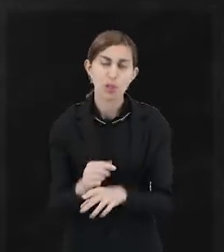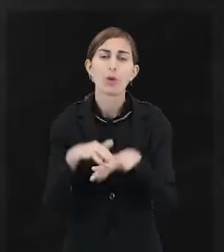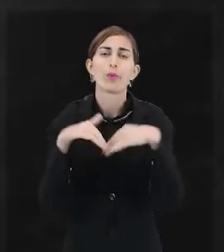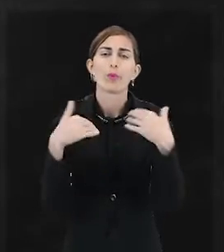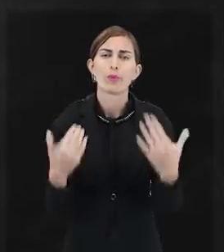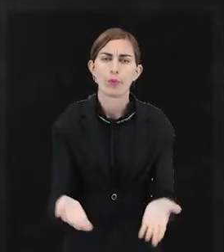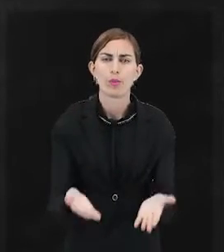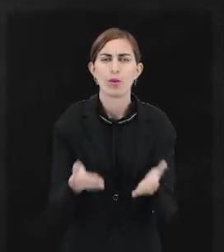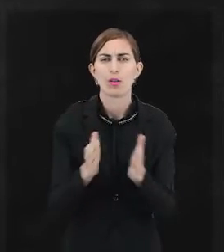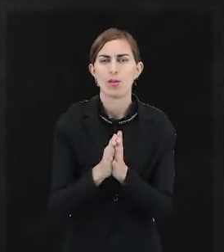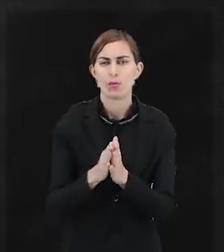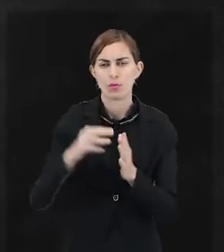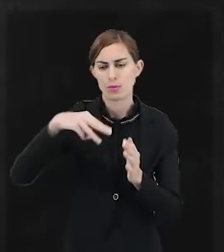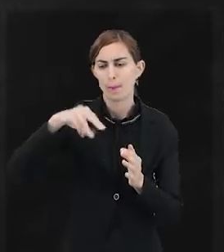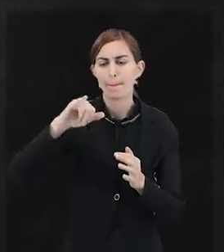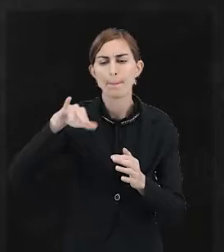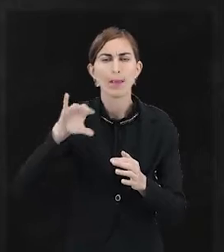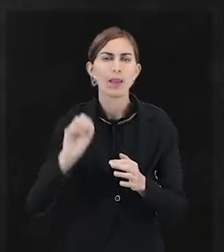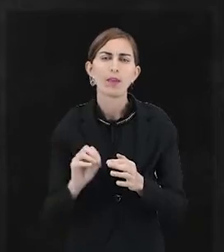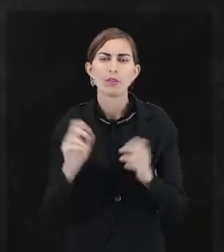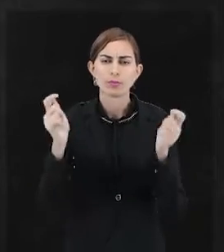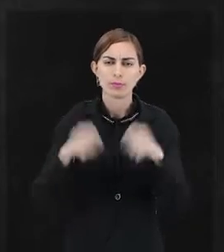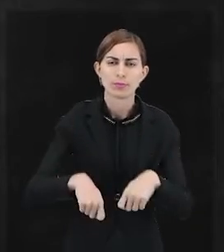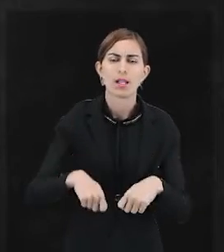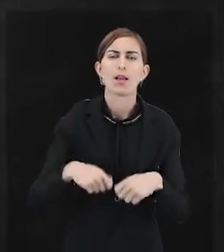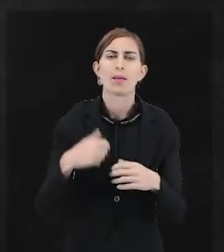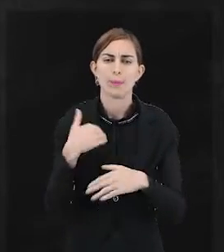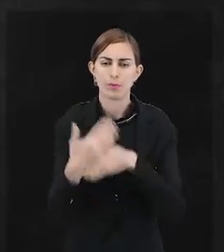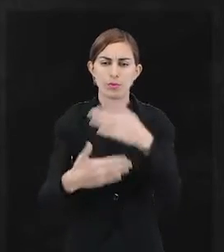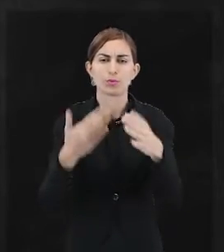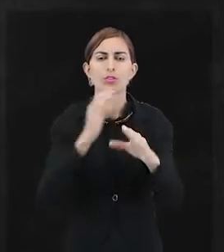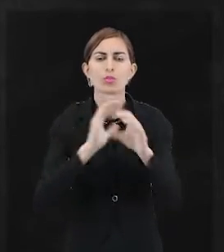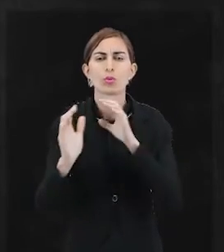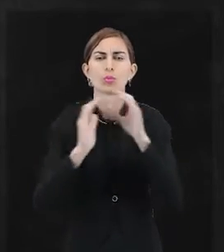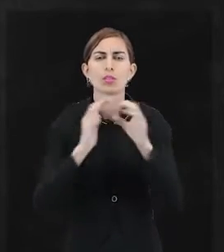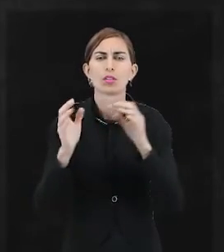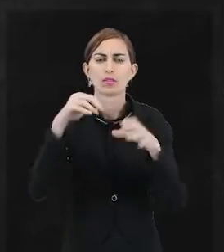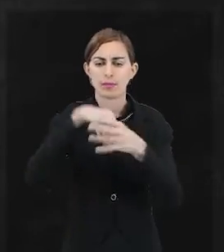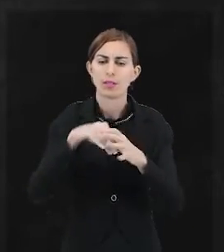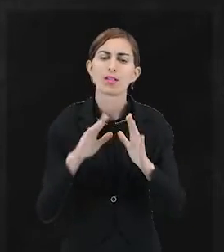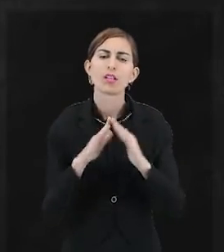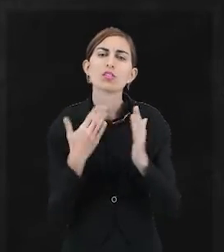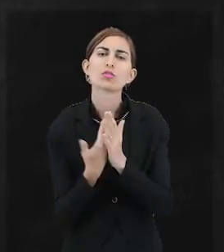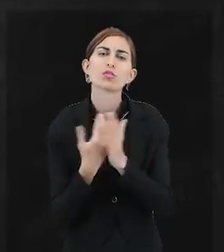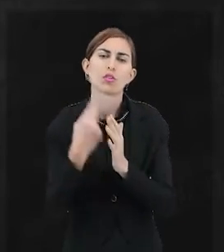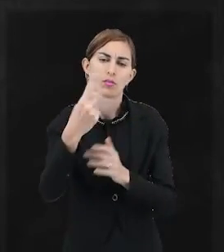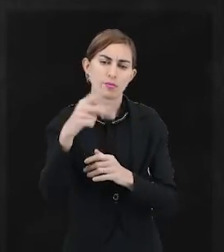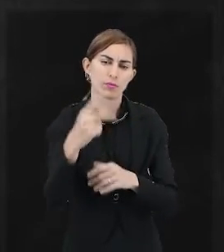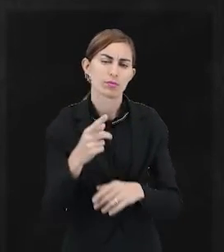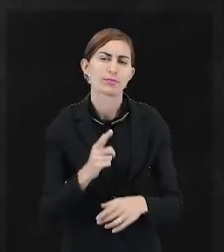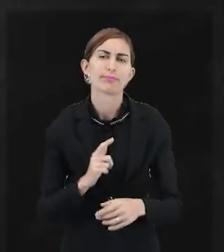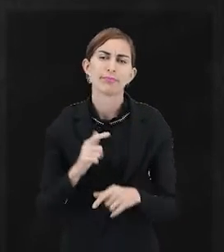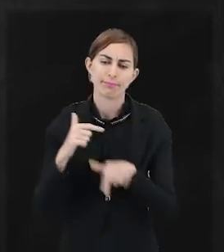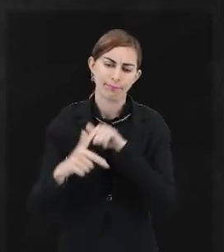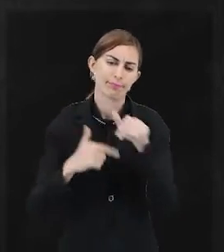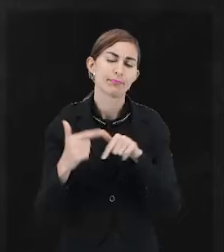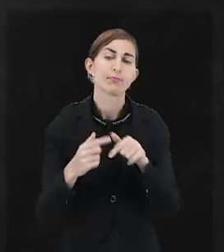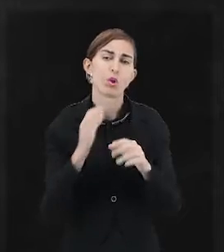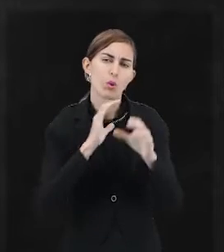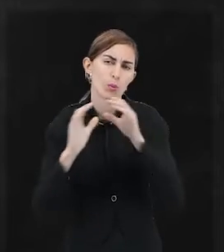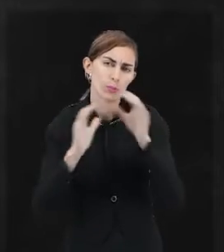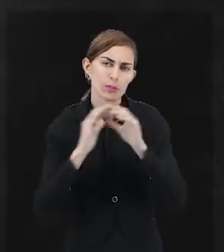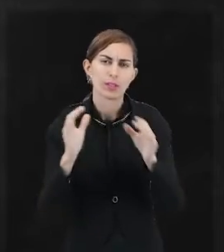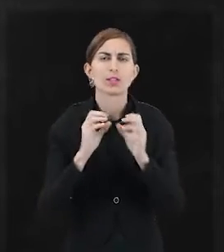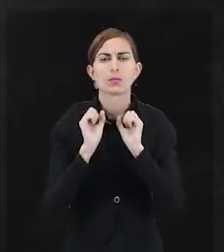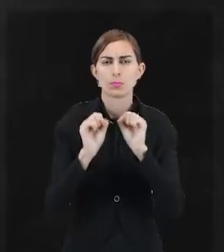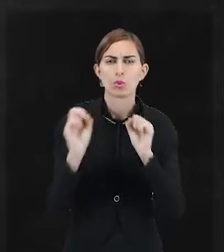quais são os meios disponíveis pelos quais se dão o processo de comunicação dentro da escola onde você atua. A comunicação